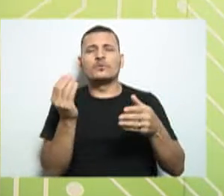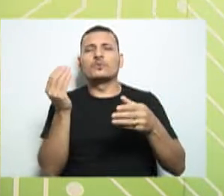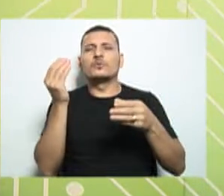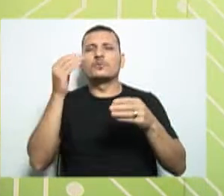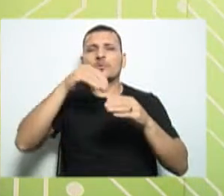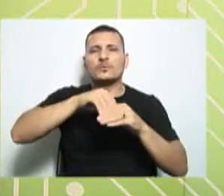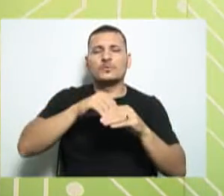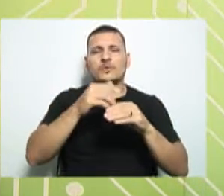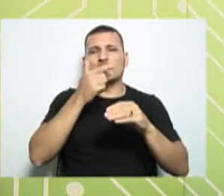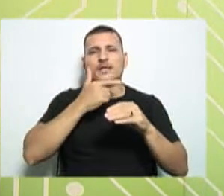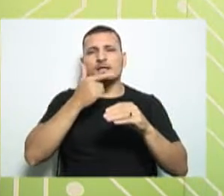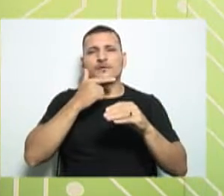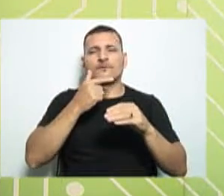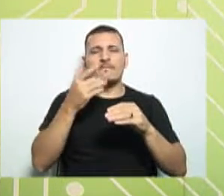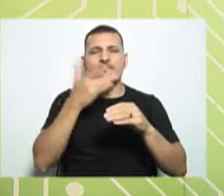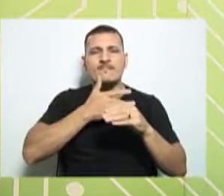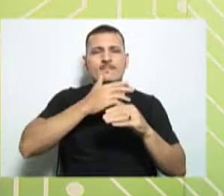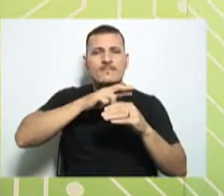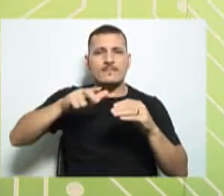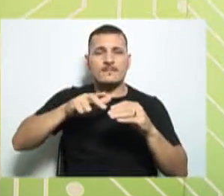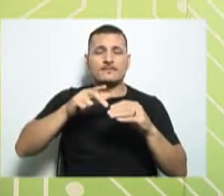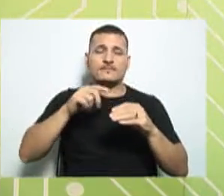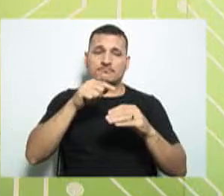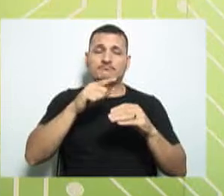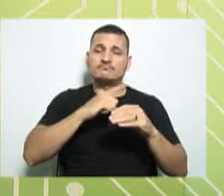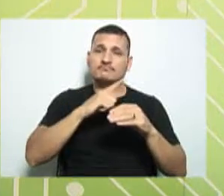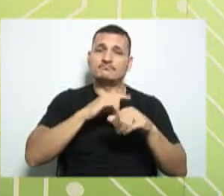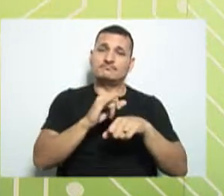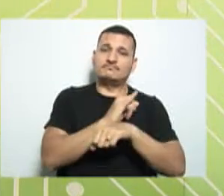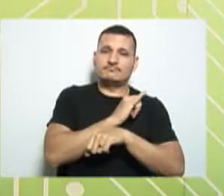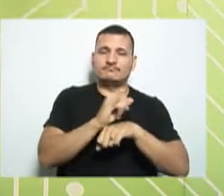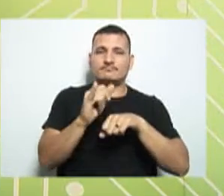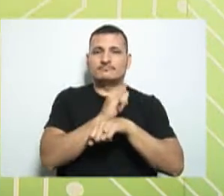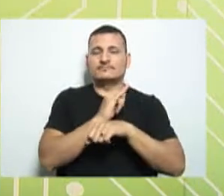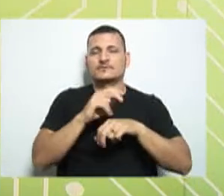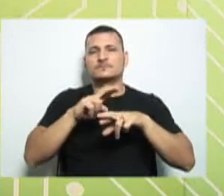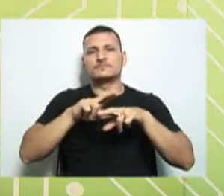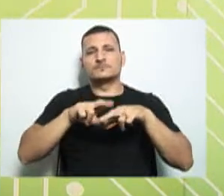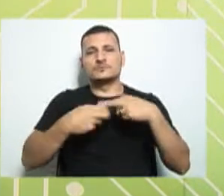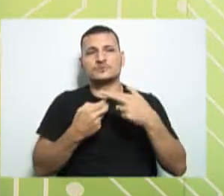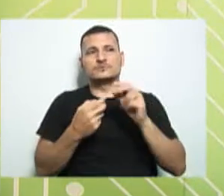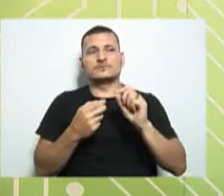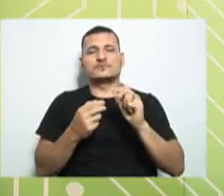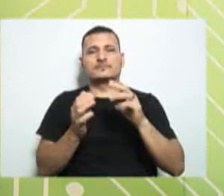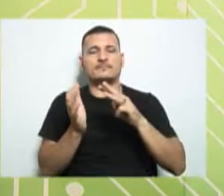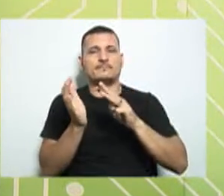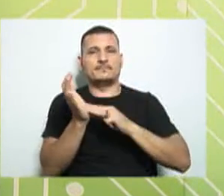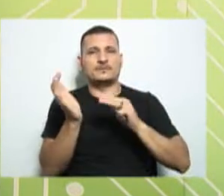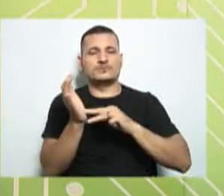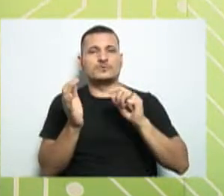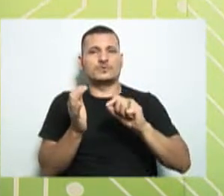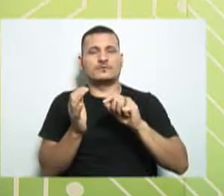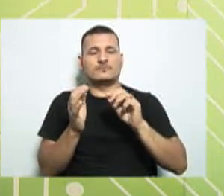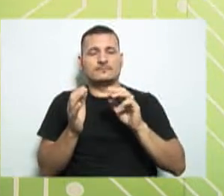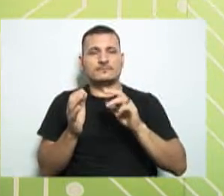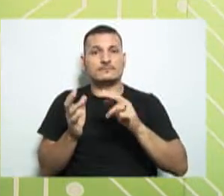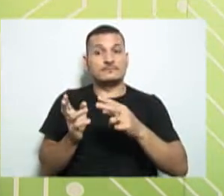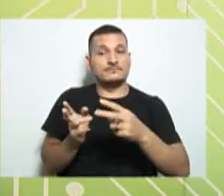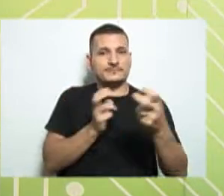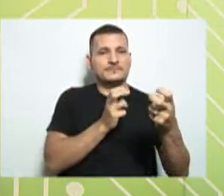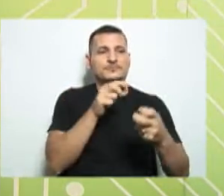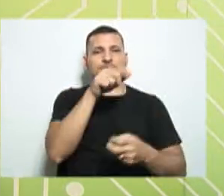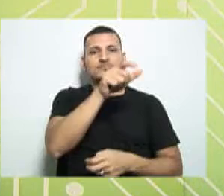temperados agora. Então, tem essa saída. Por isso que existe essa questão do método baseado no valor percebido pelo